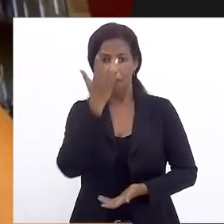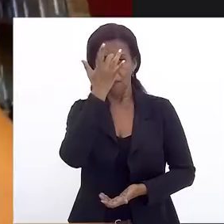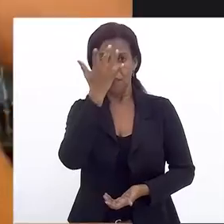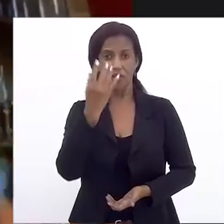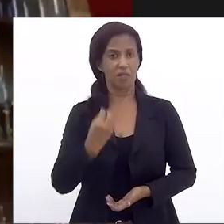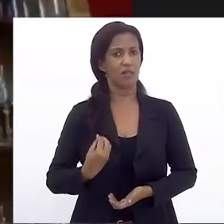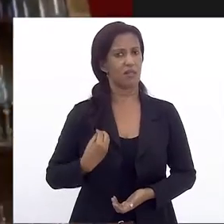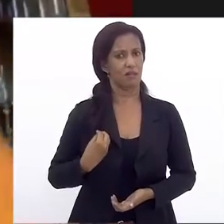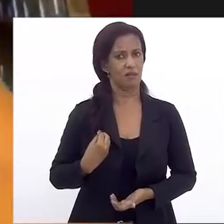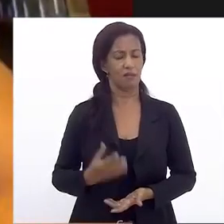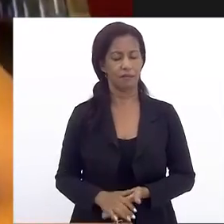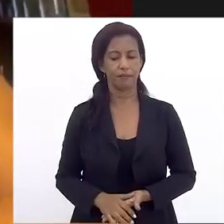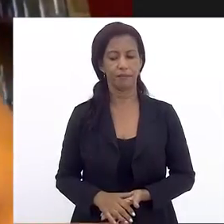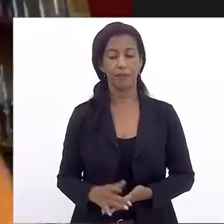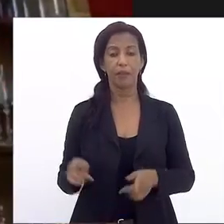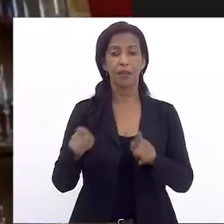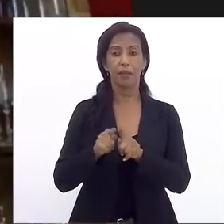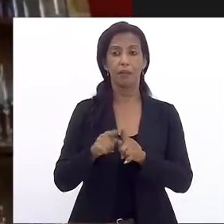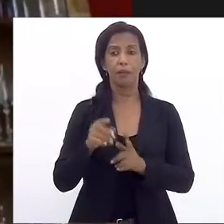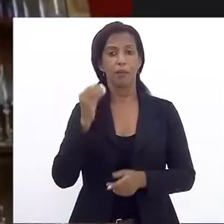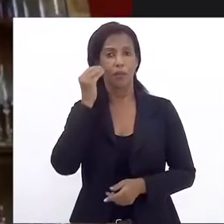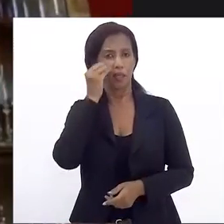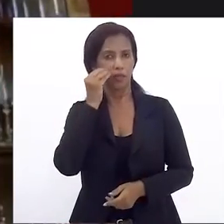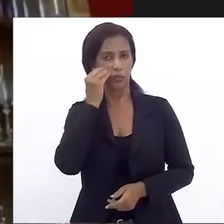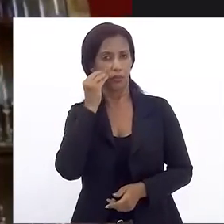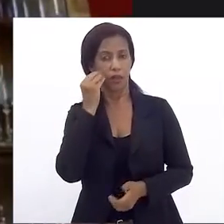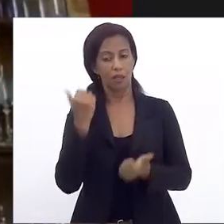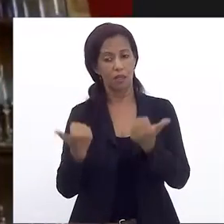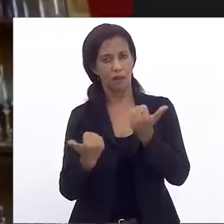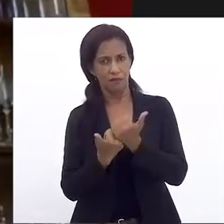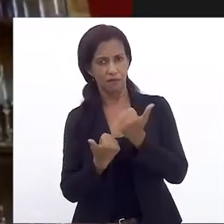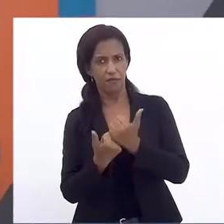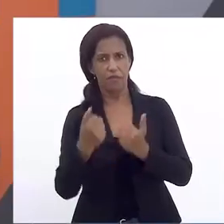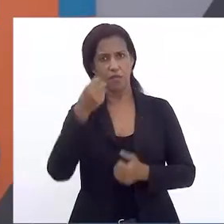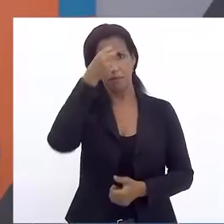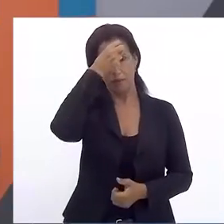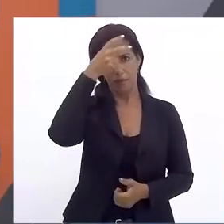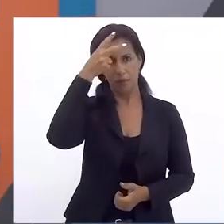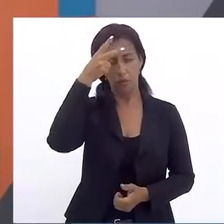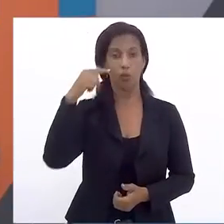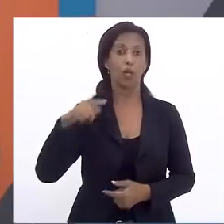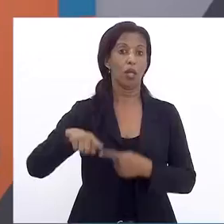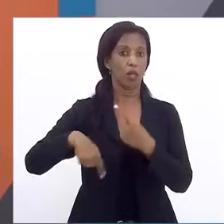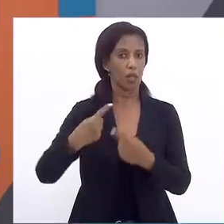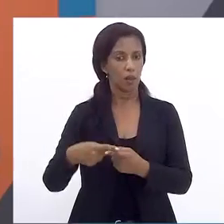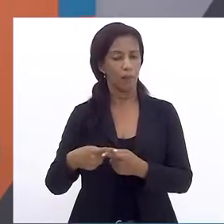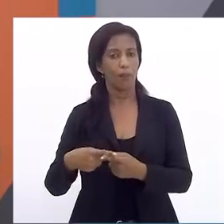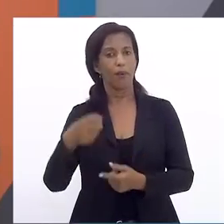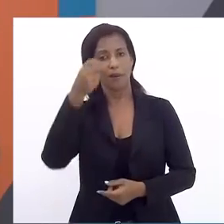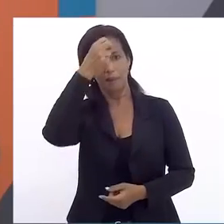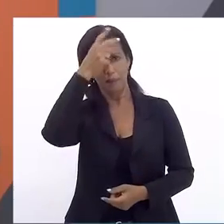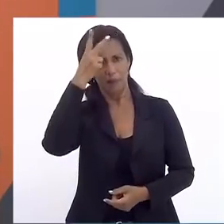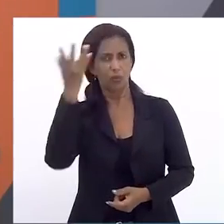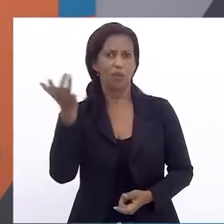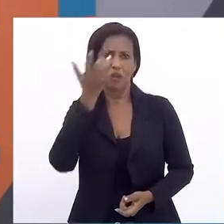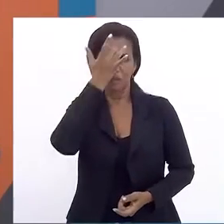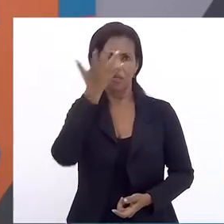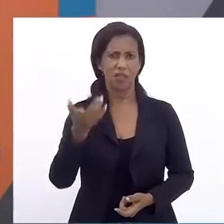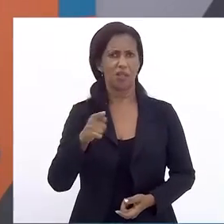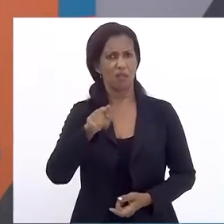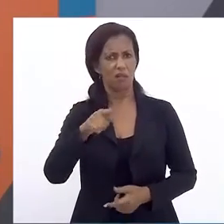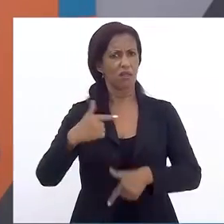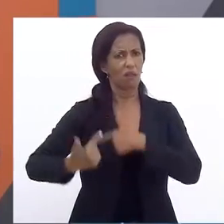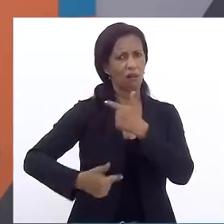que realmente ajudem o nosso dia a dia, facilite a nossa vida. É, até porque essa experiência na vice-prefeitura, depois